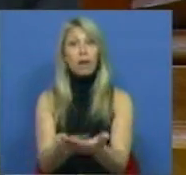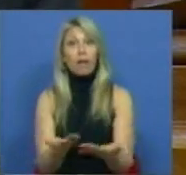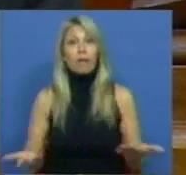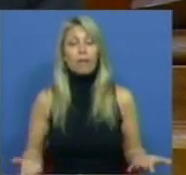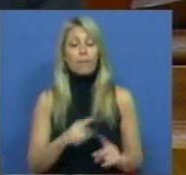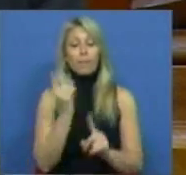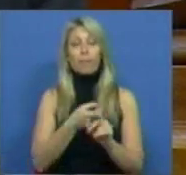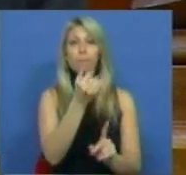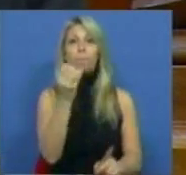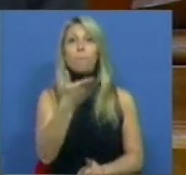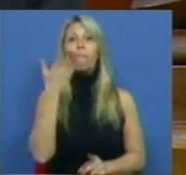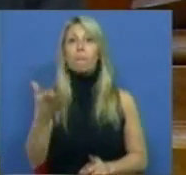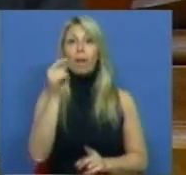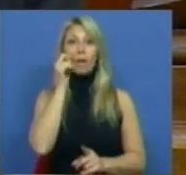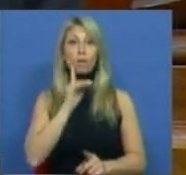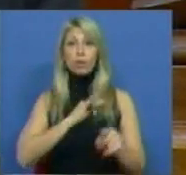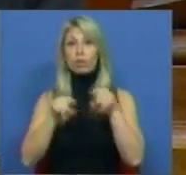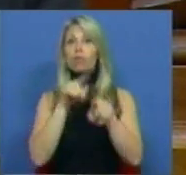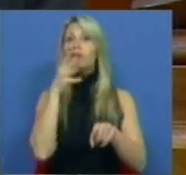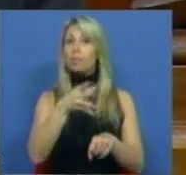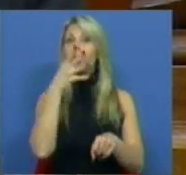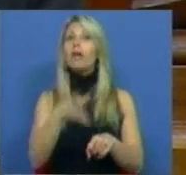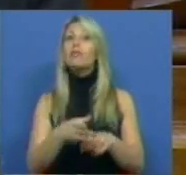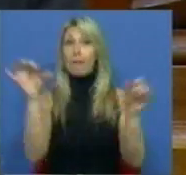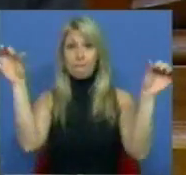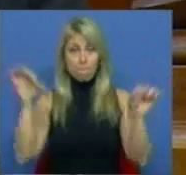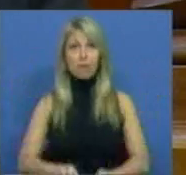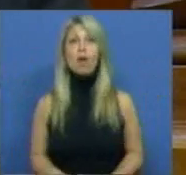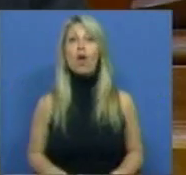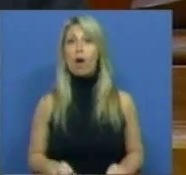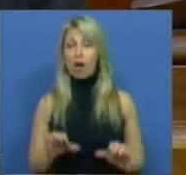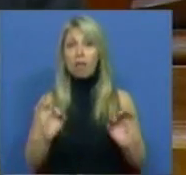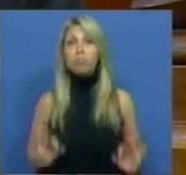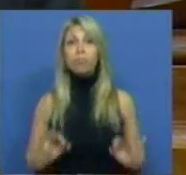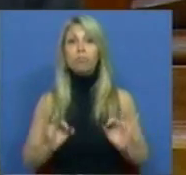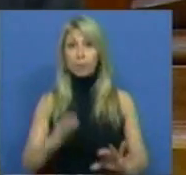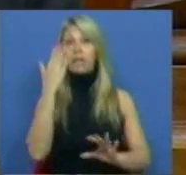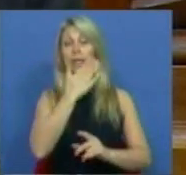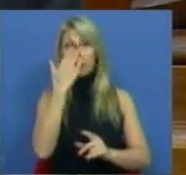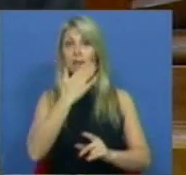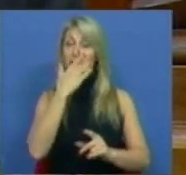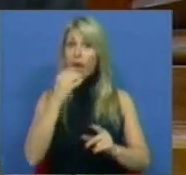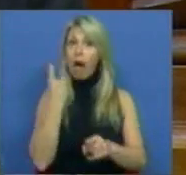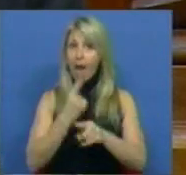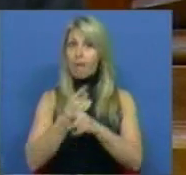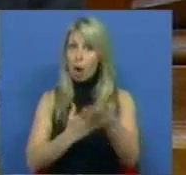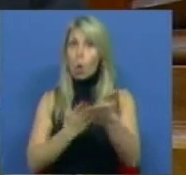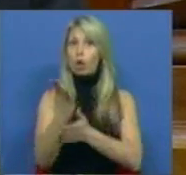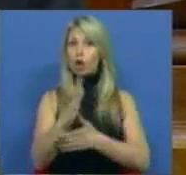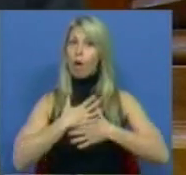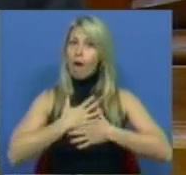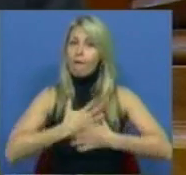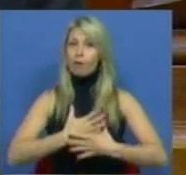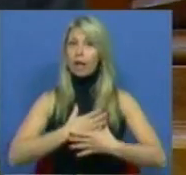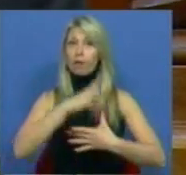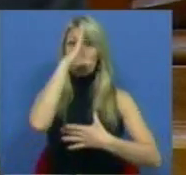Em 2011, senhoras e senhores deputados, vai ser pior. E se prevalecer a vontade do Governo contra a